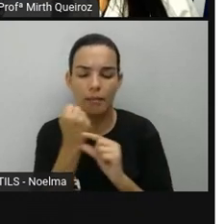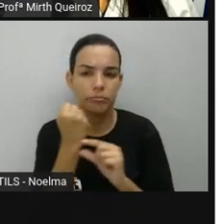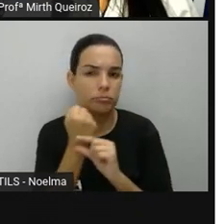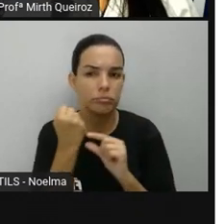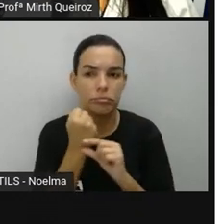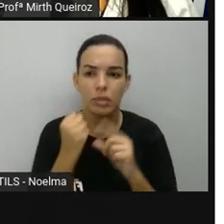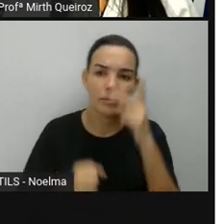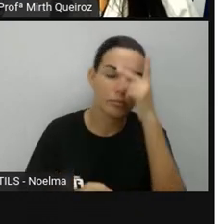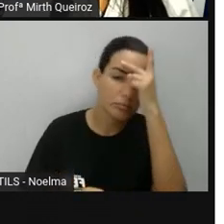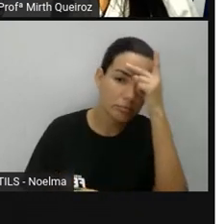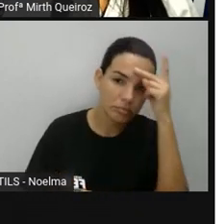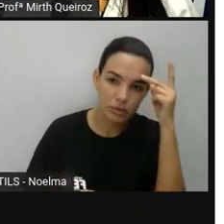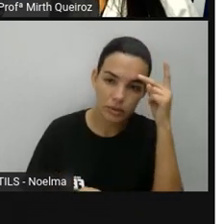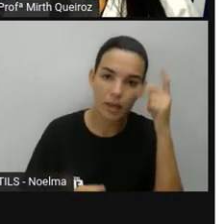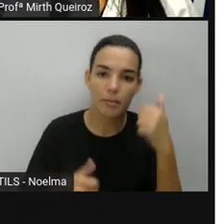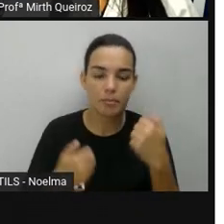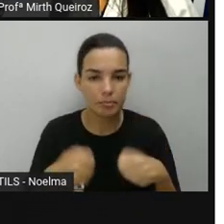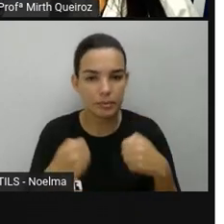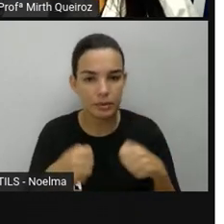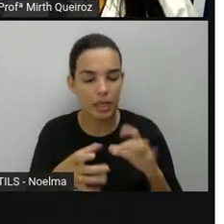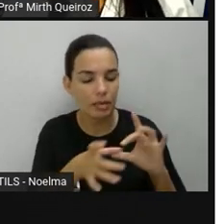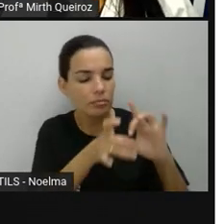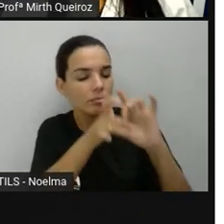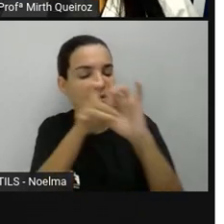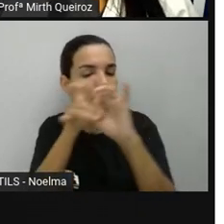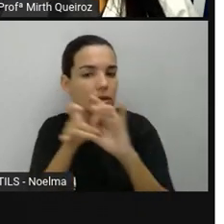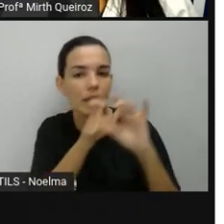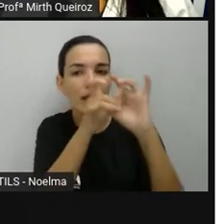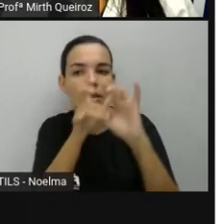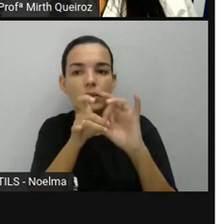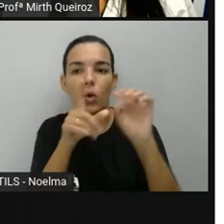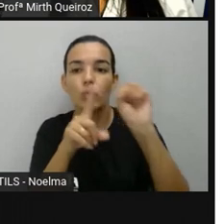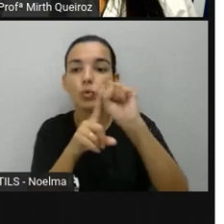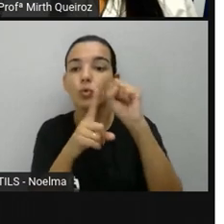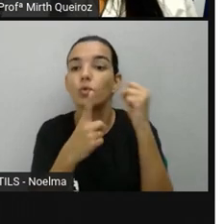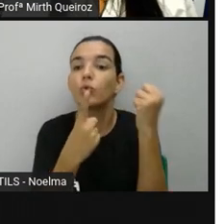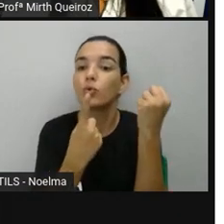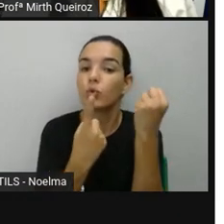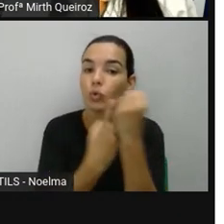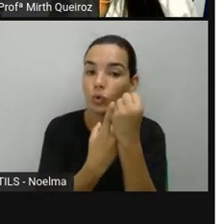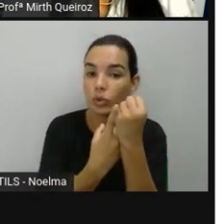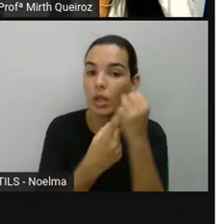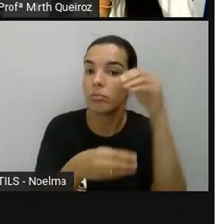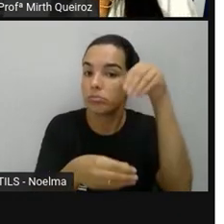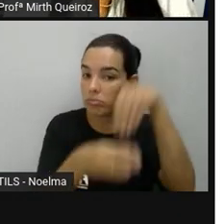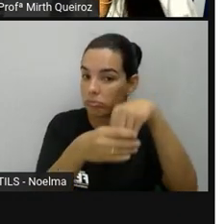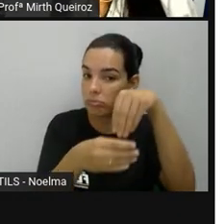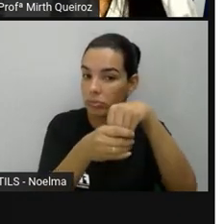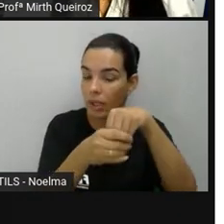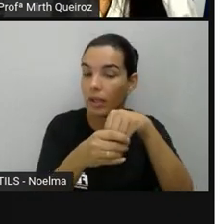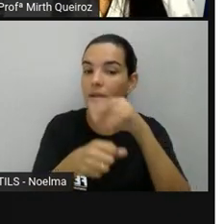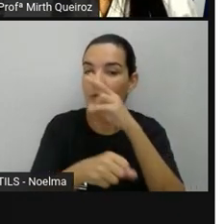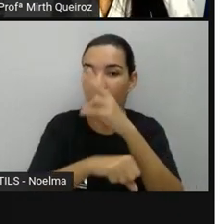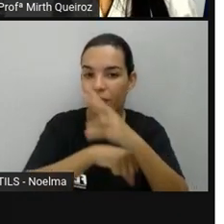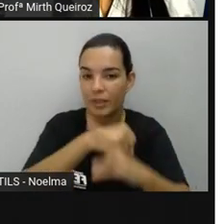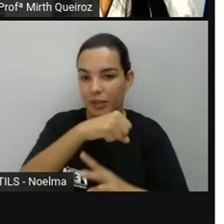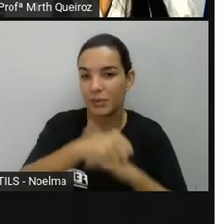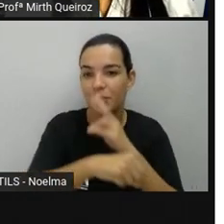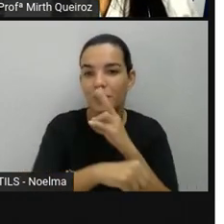a partir dessas interações sociais que acontecem de maneira virtual.